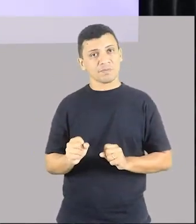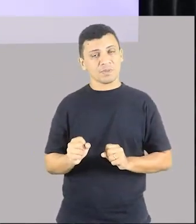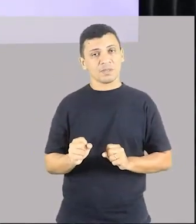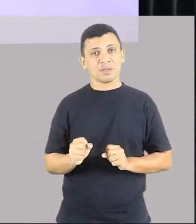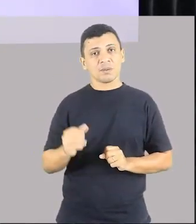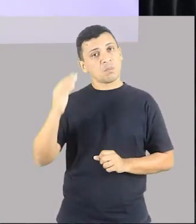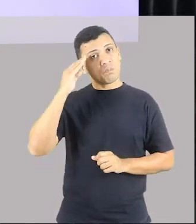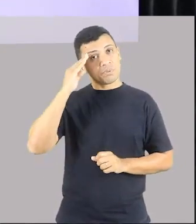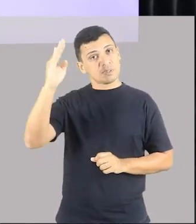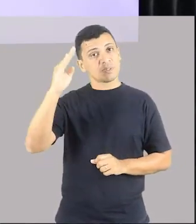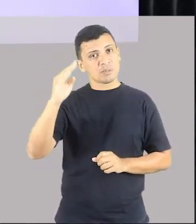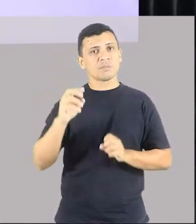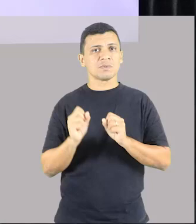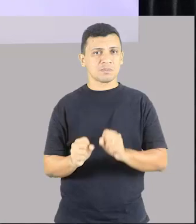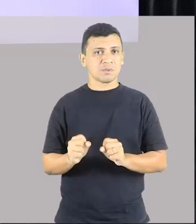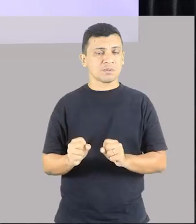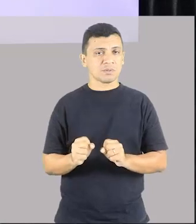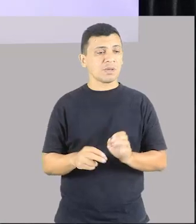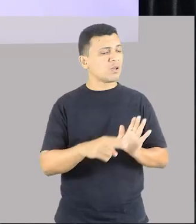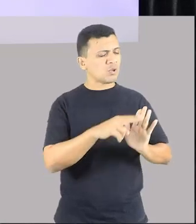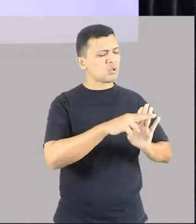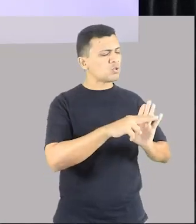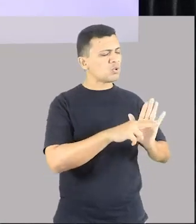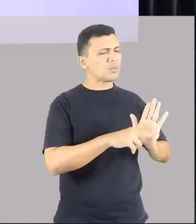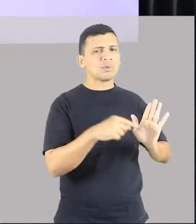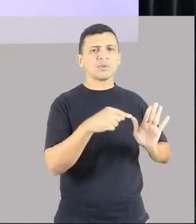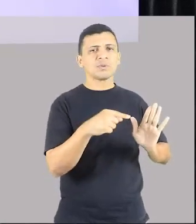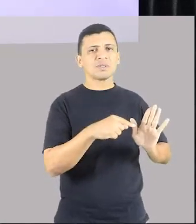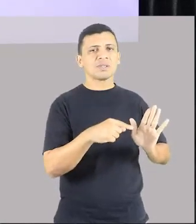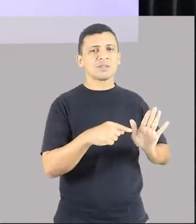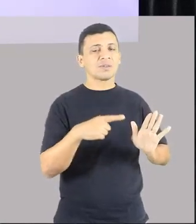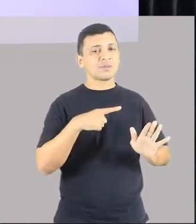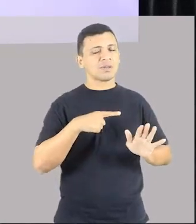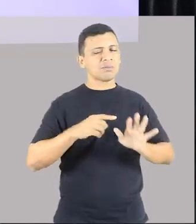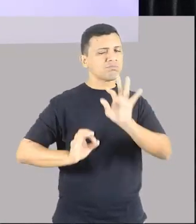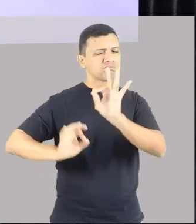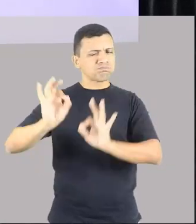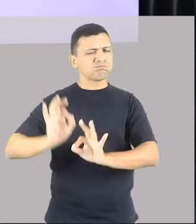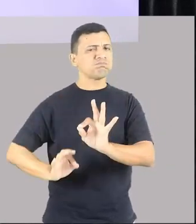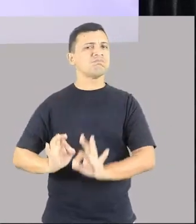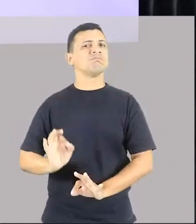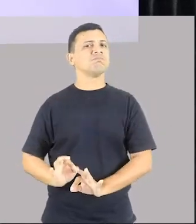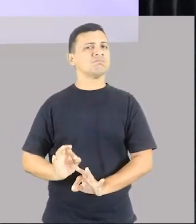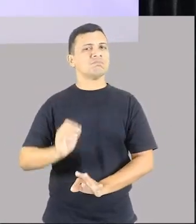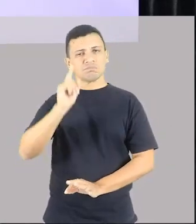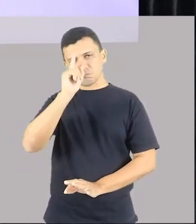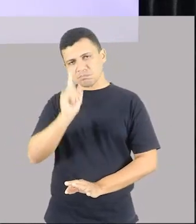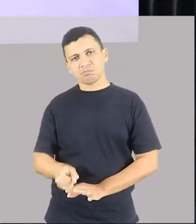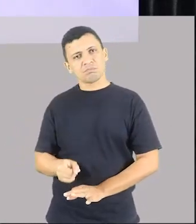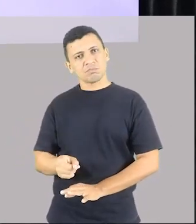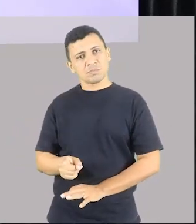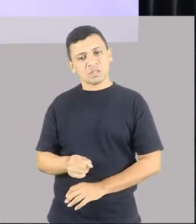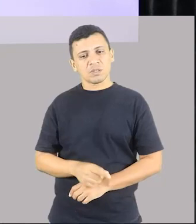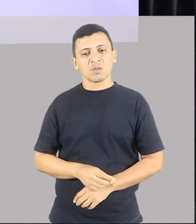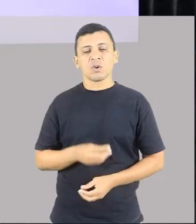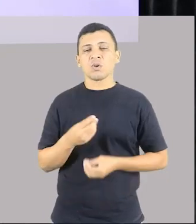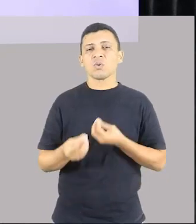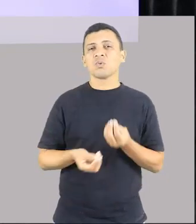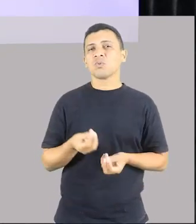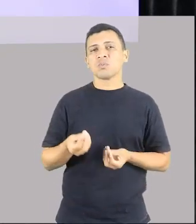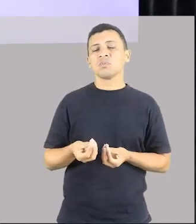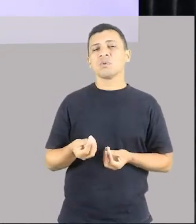podem ser princípios. As normas são aquelas que vão disciplinar que eu quero dizer aqui é que as espécies dos